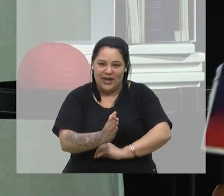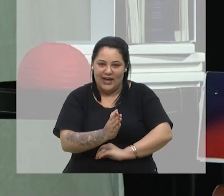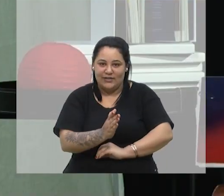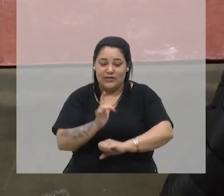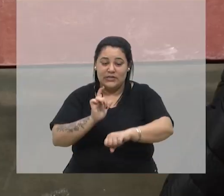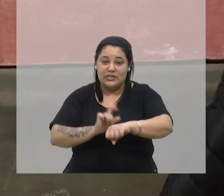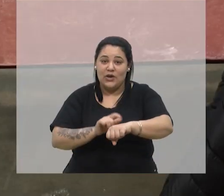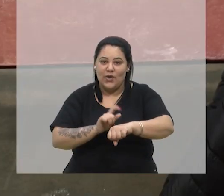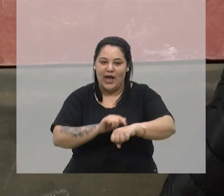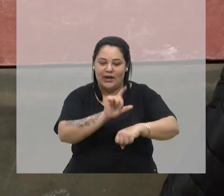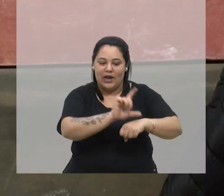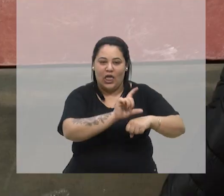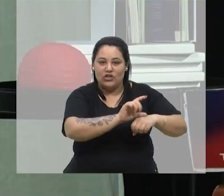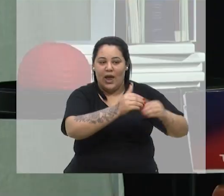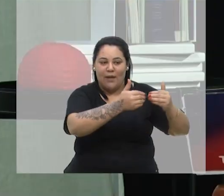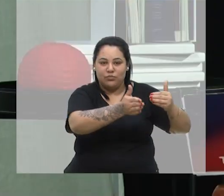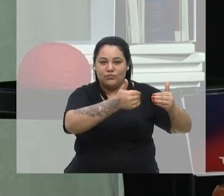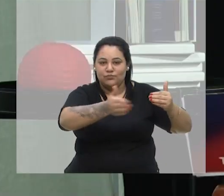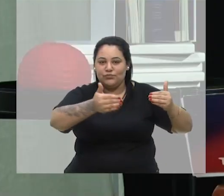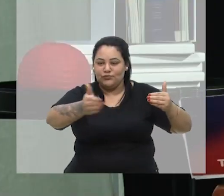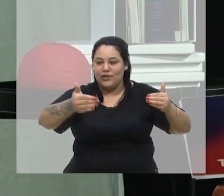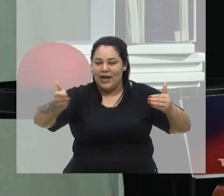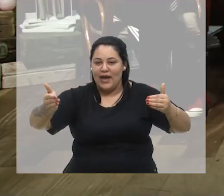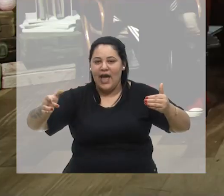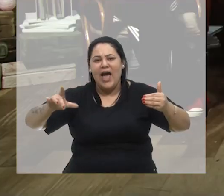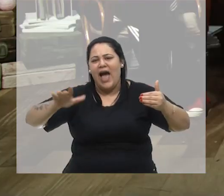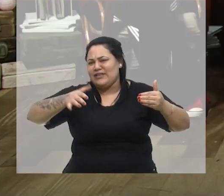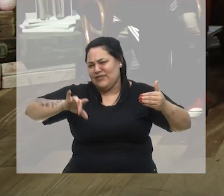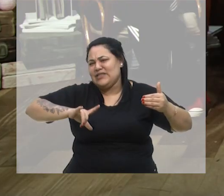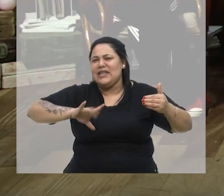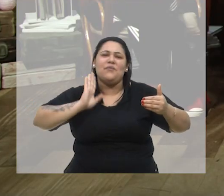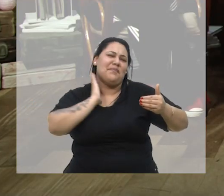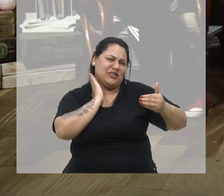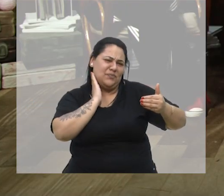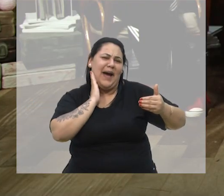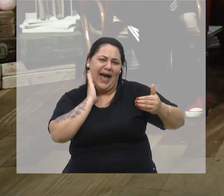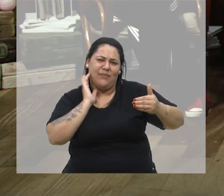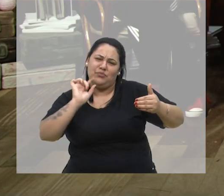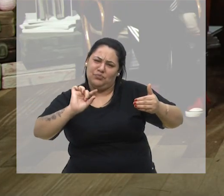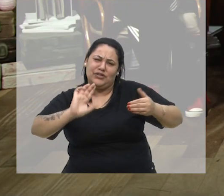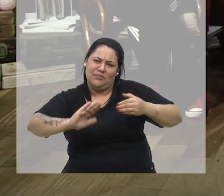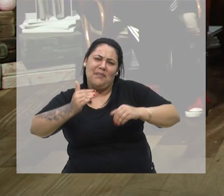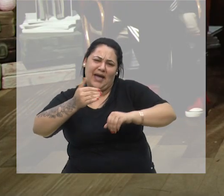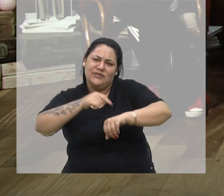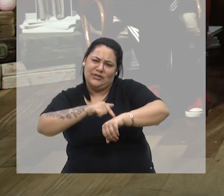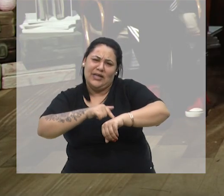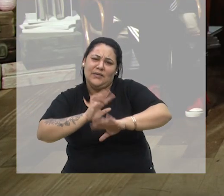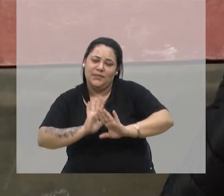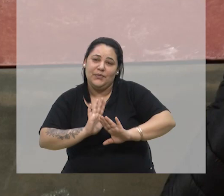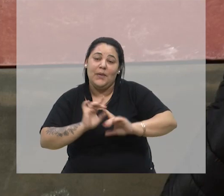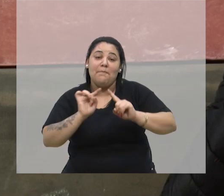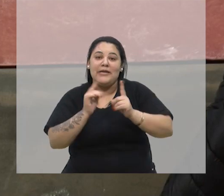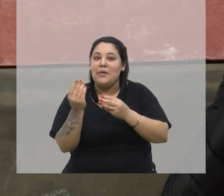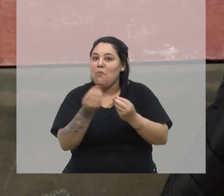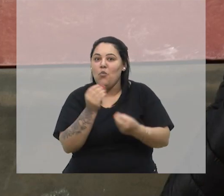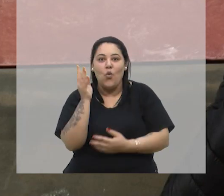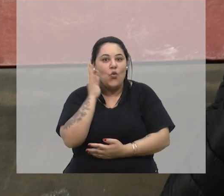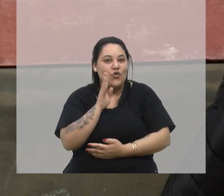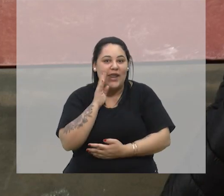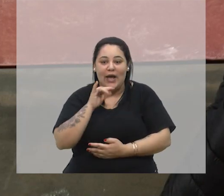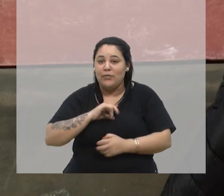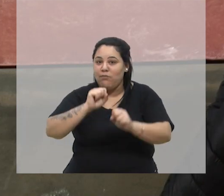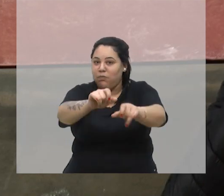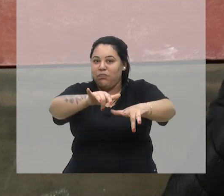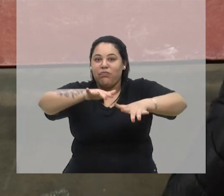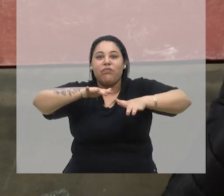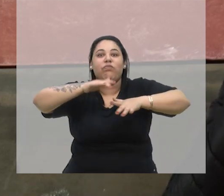direto? Direto. E esse é o horário que as bancas estão abertas, mas às vezes tem os bate-papos que eles excedem um pouco esse tempo, e é super